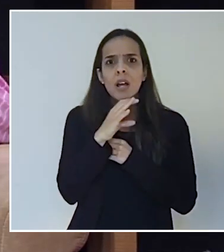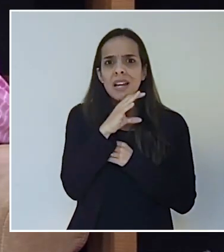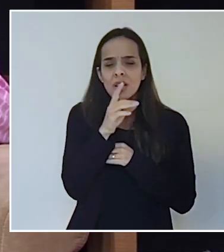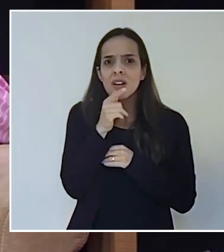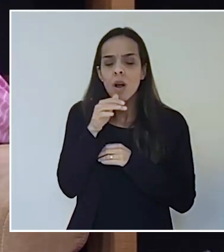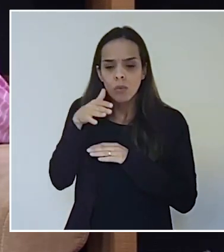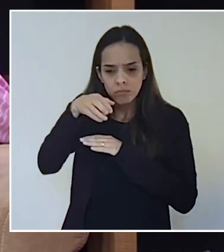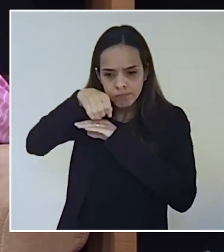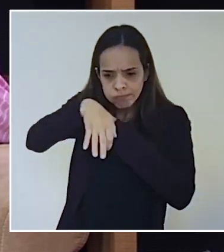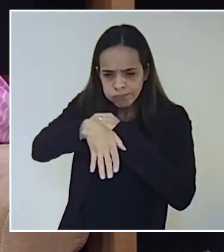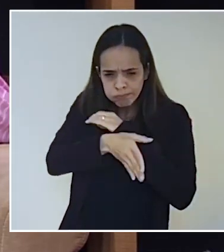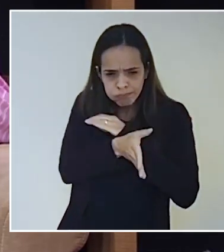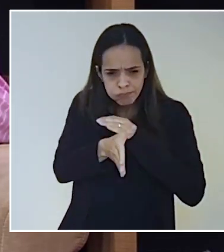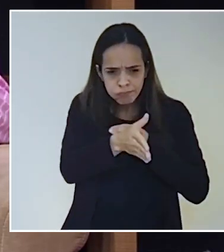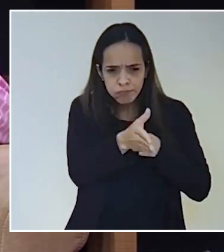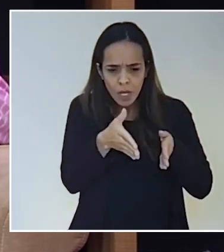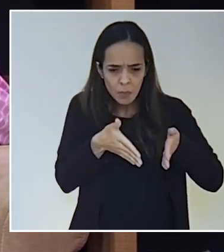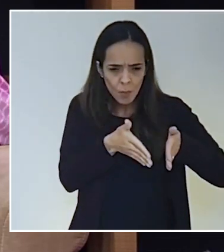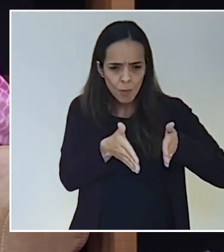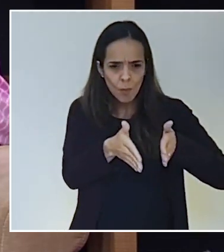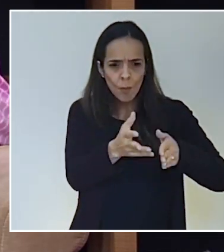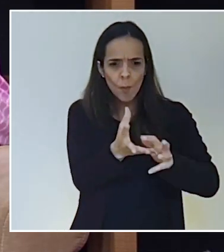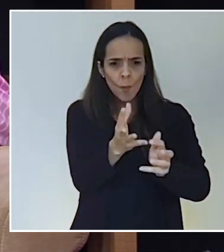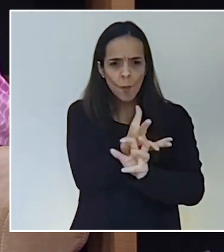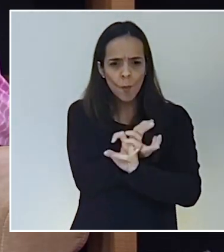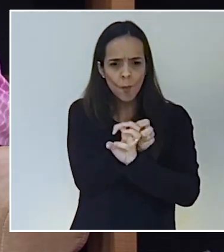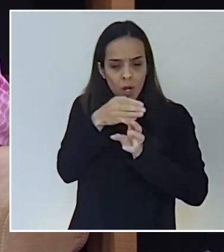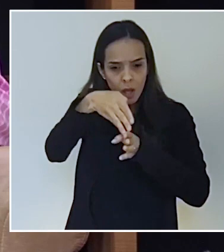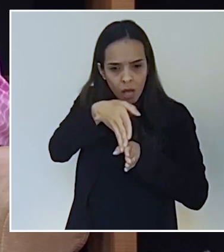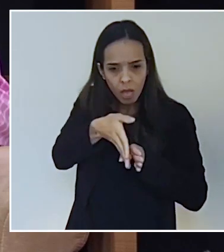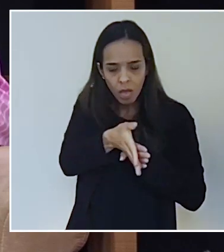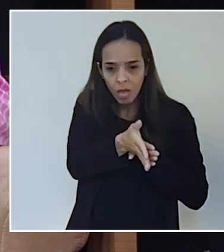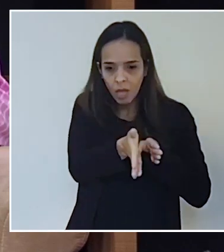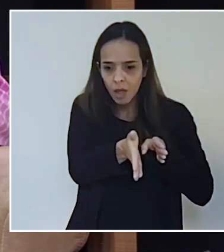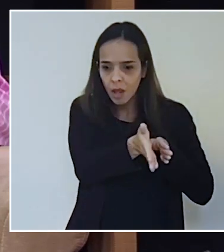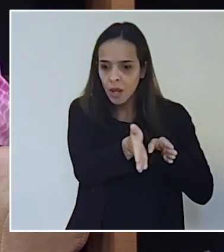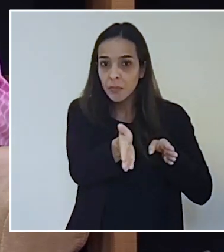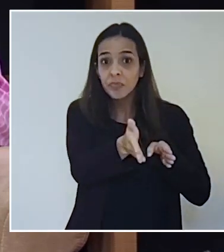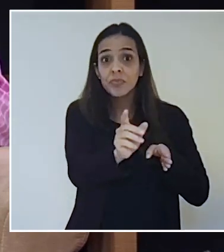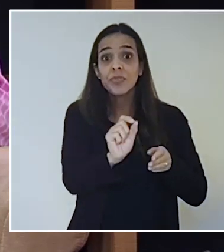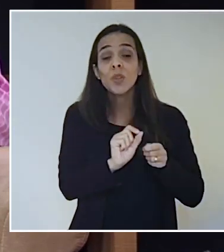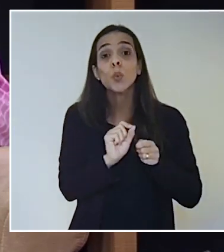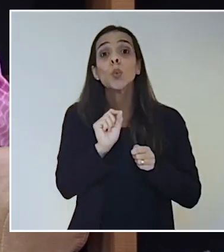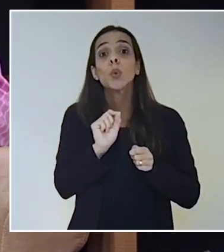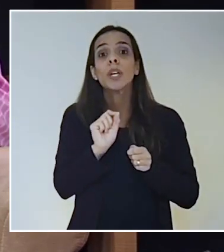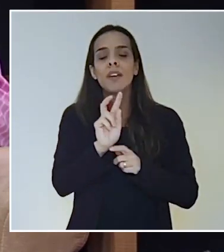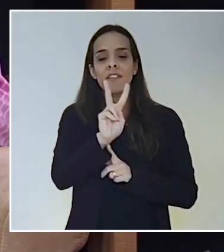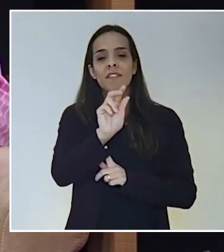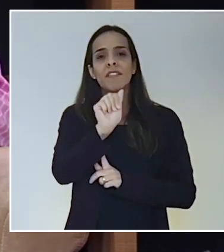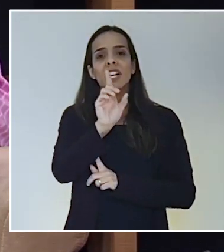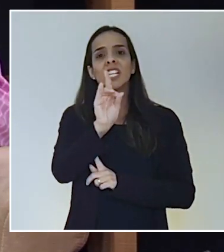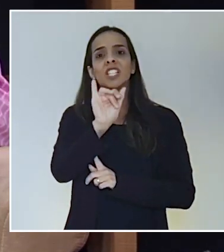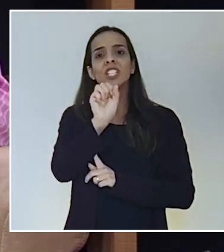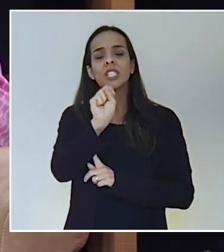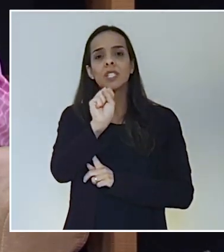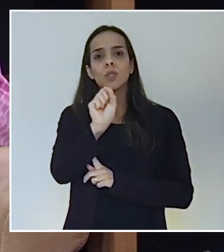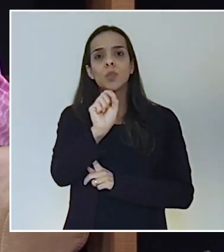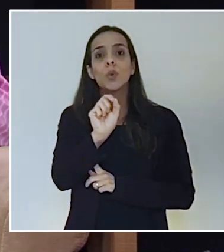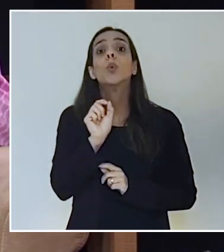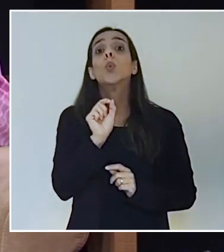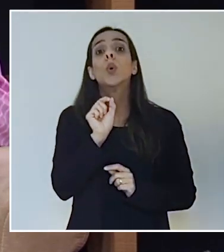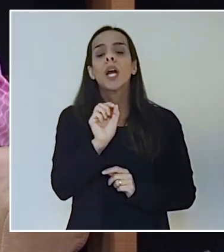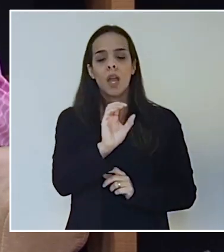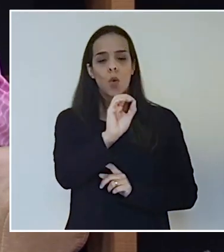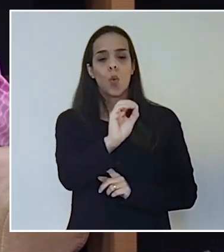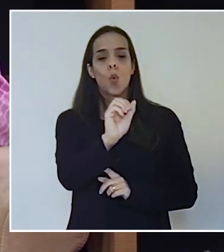entranhas do deserto, ali vão se formando o que nós chamamos de vadis, de oásis. E